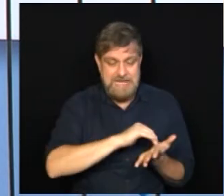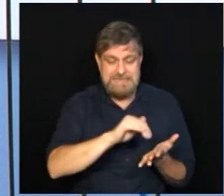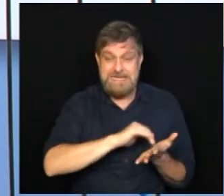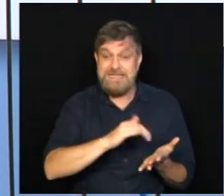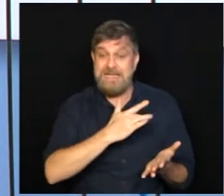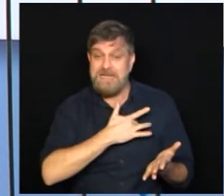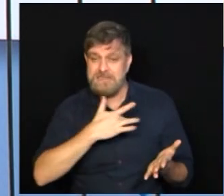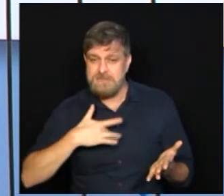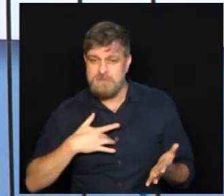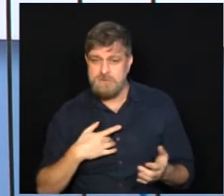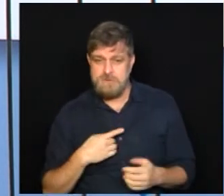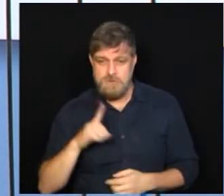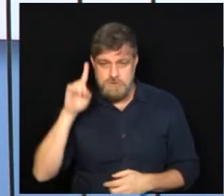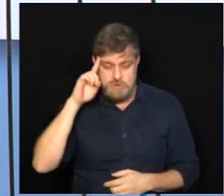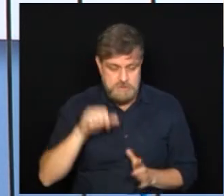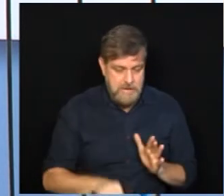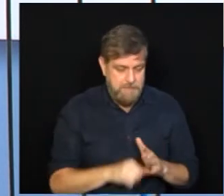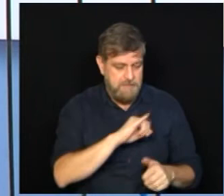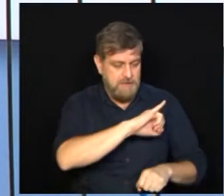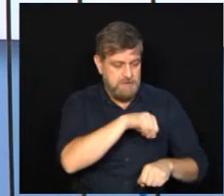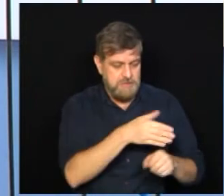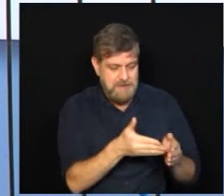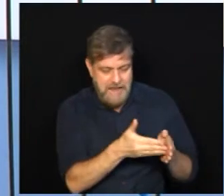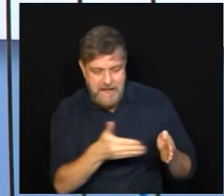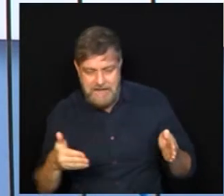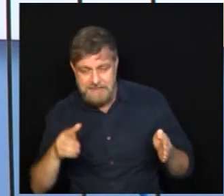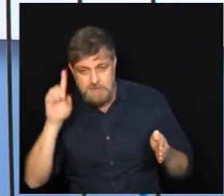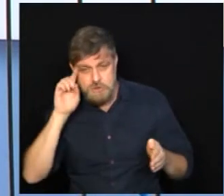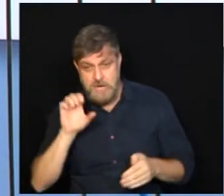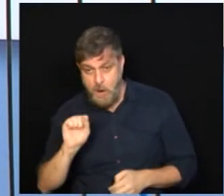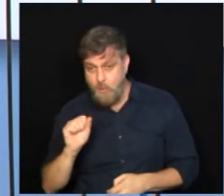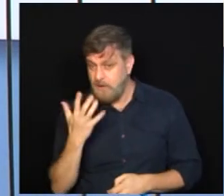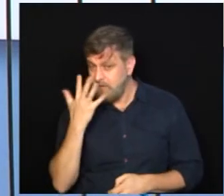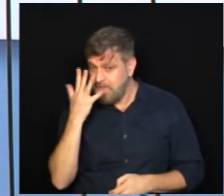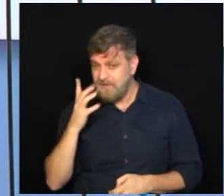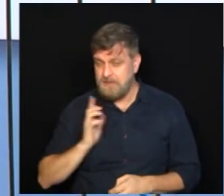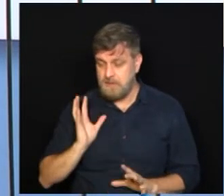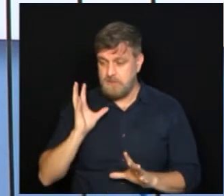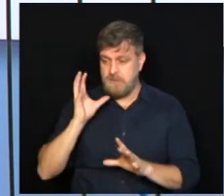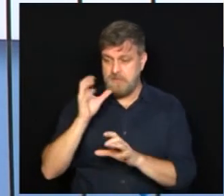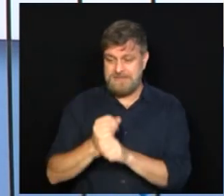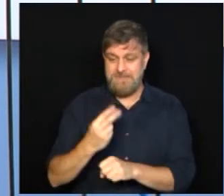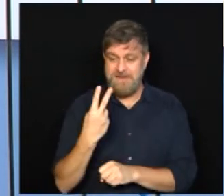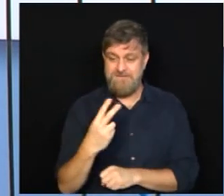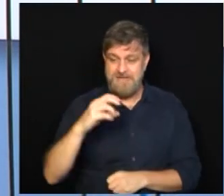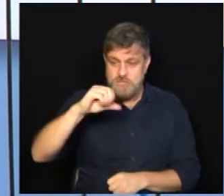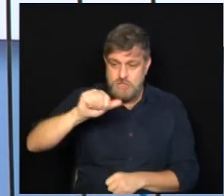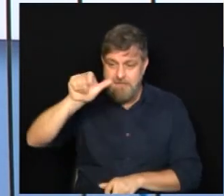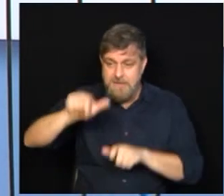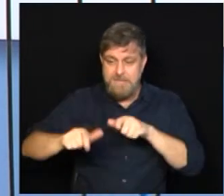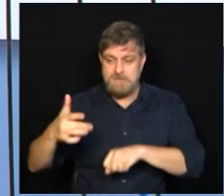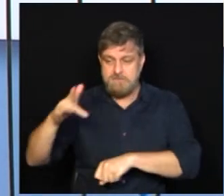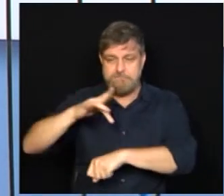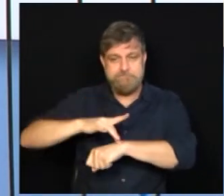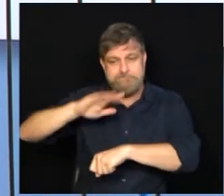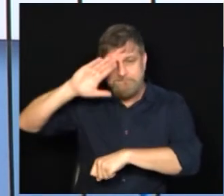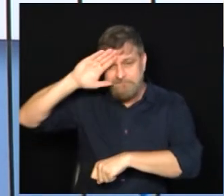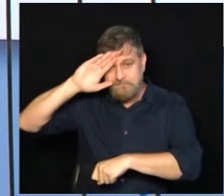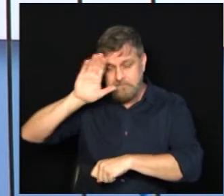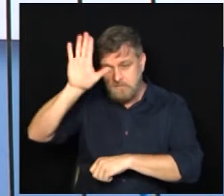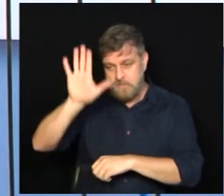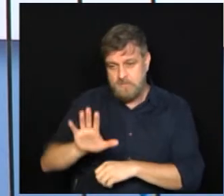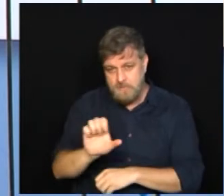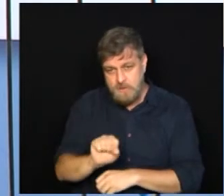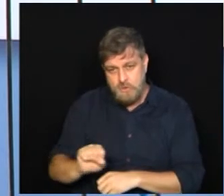Saúde, entre 1º de janeiro e o último dia 8 foram registrados 29 casos da doença. Região sudoeste